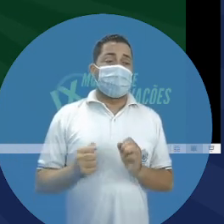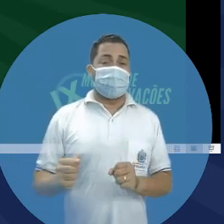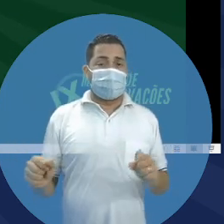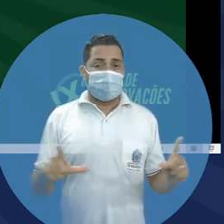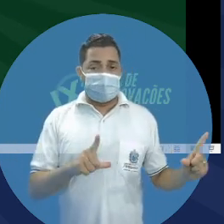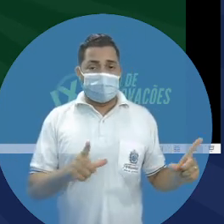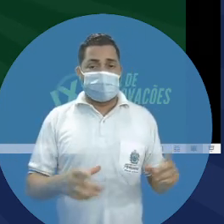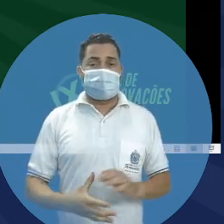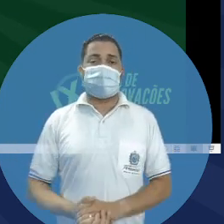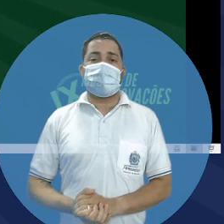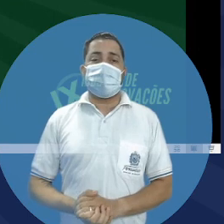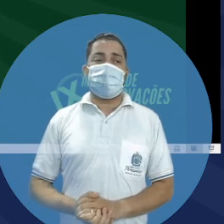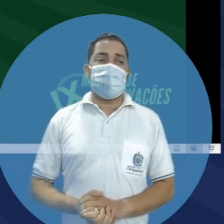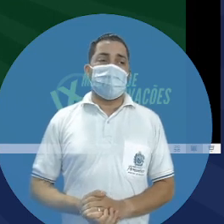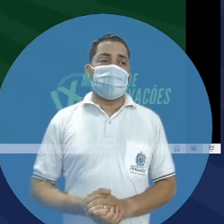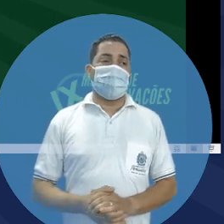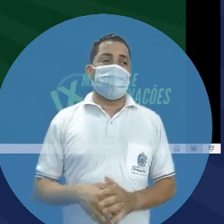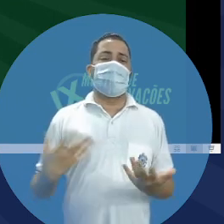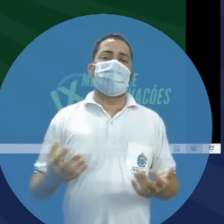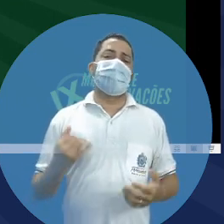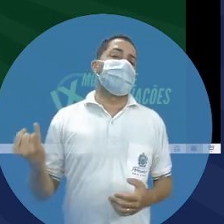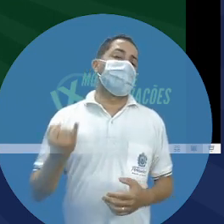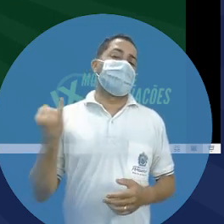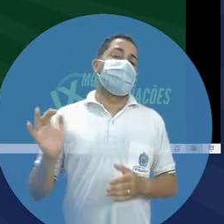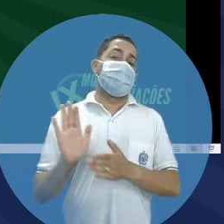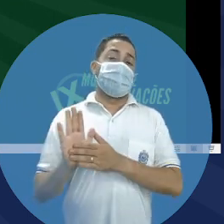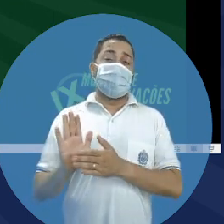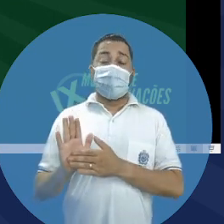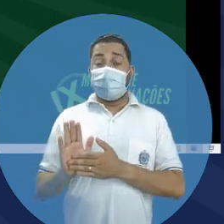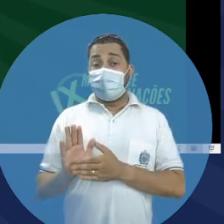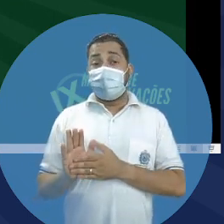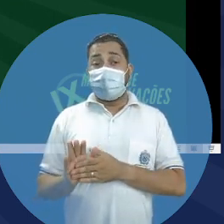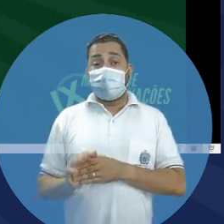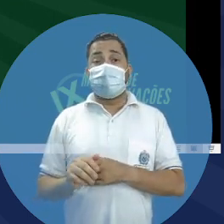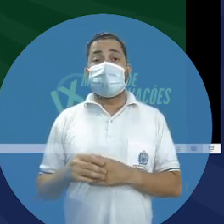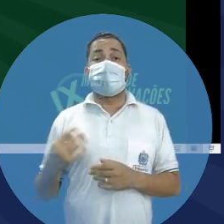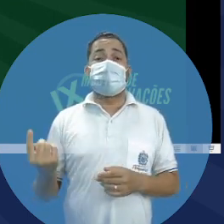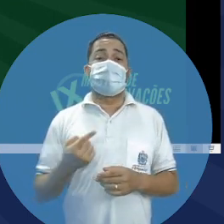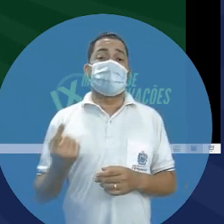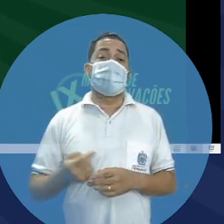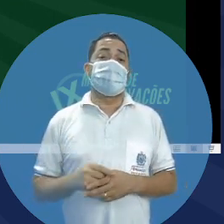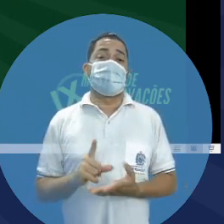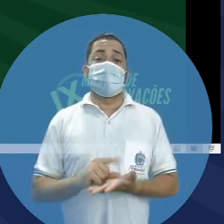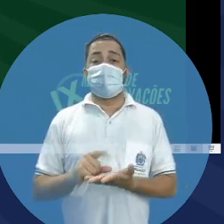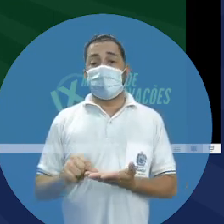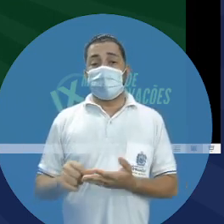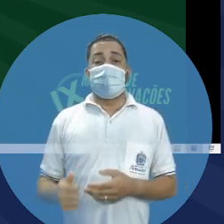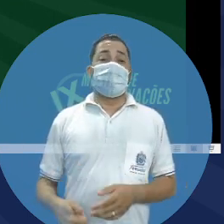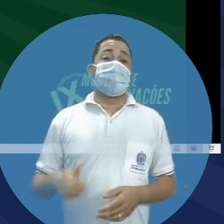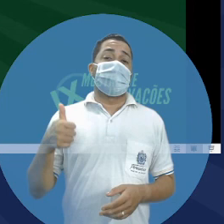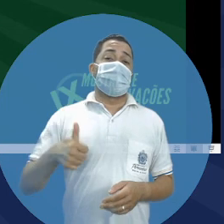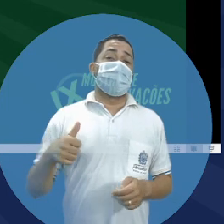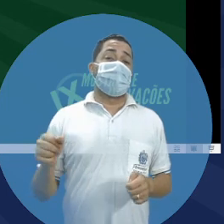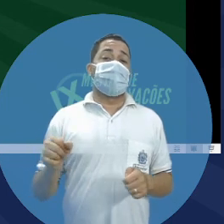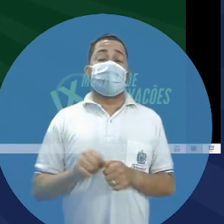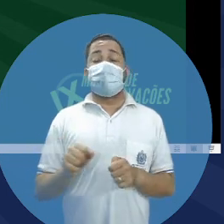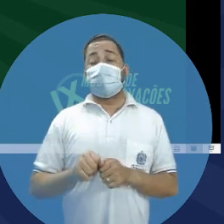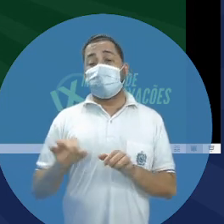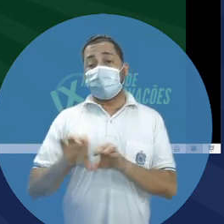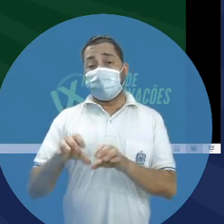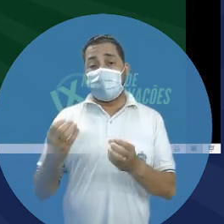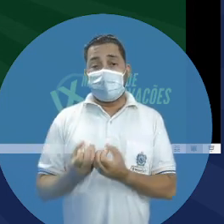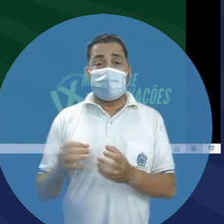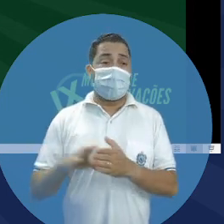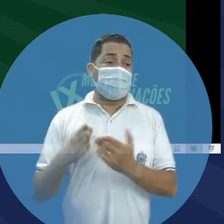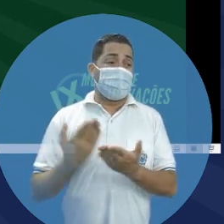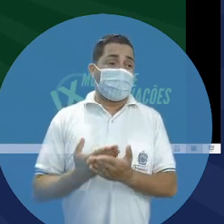Qual a relevância da nossa proposta e o nosso público-alvo? Né? Primeiramente, a comunidade escolar, então a